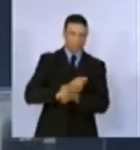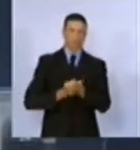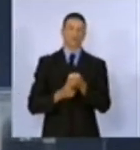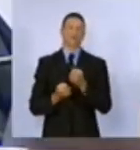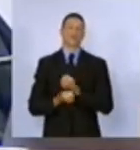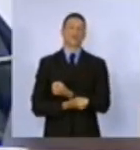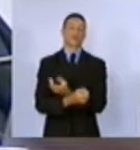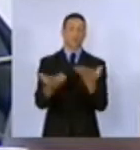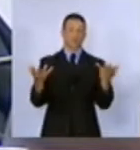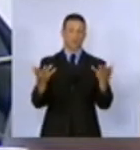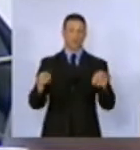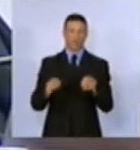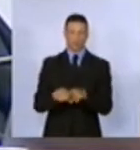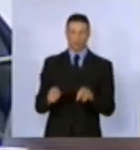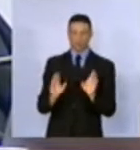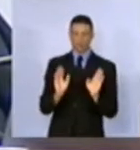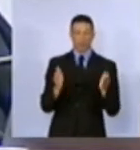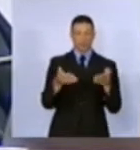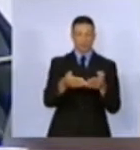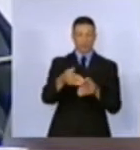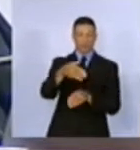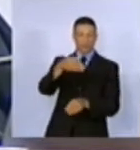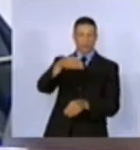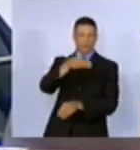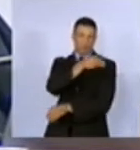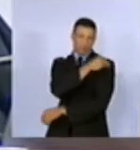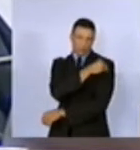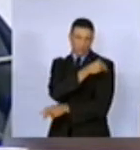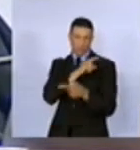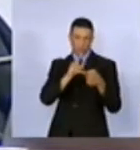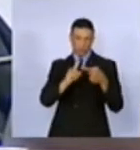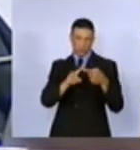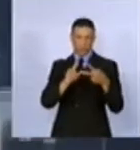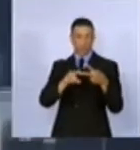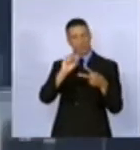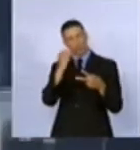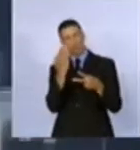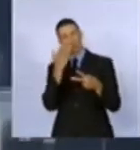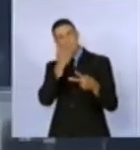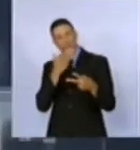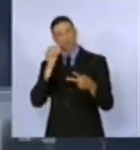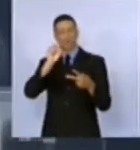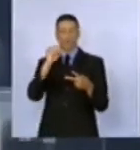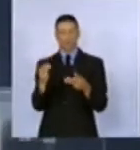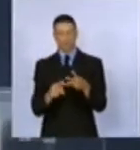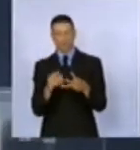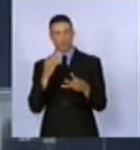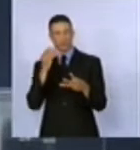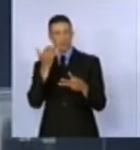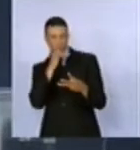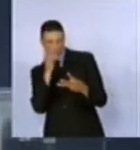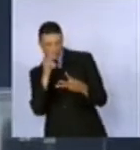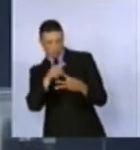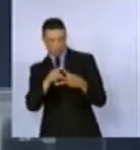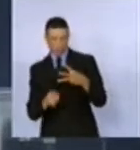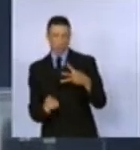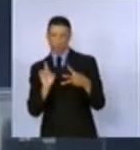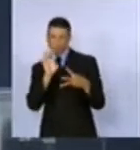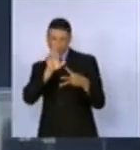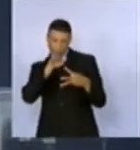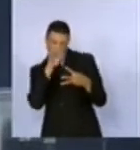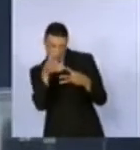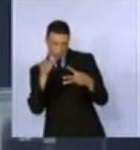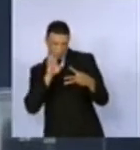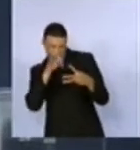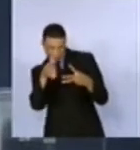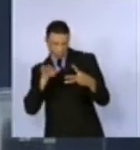fazer com que o setor depende unicamente de etanol açúcar ou cogeração de energia Então essa é uma motivação